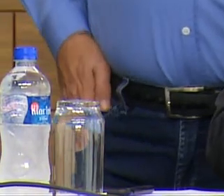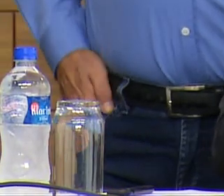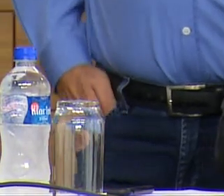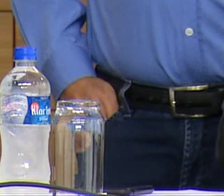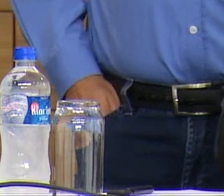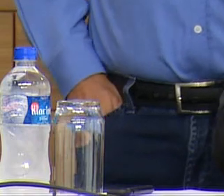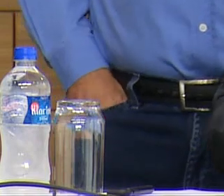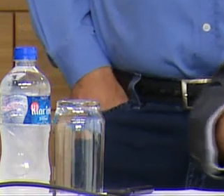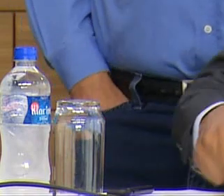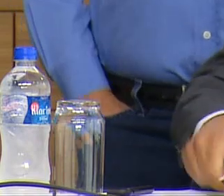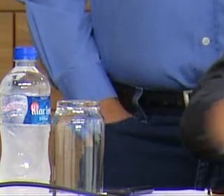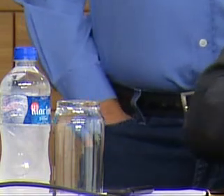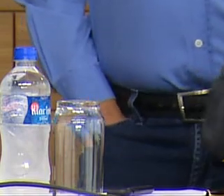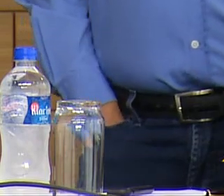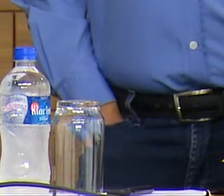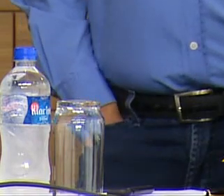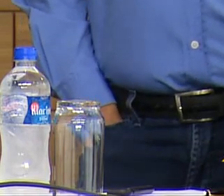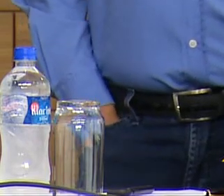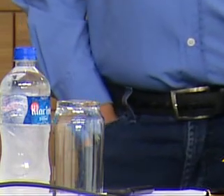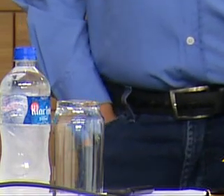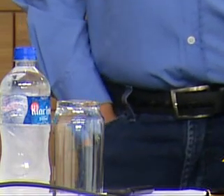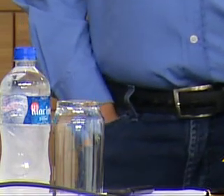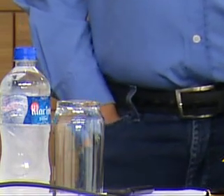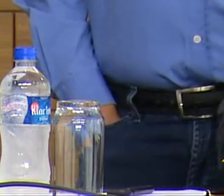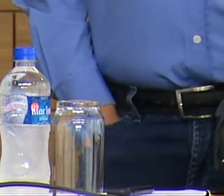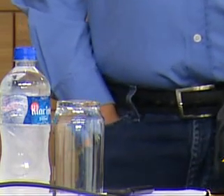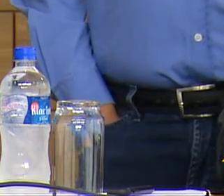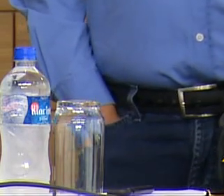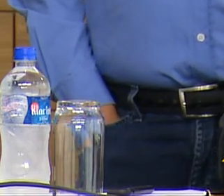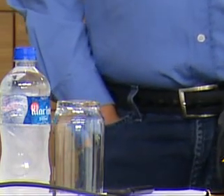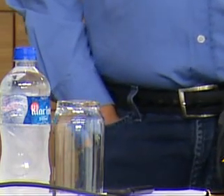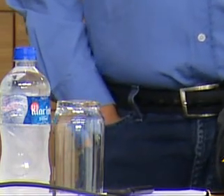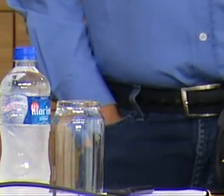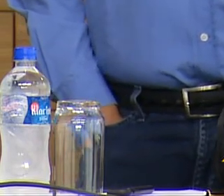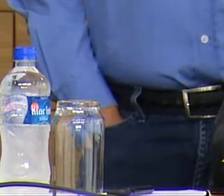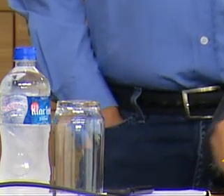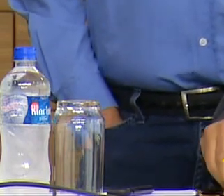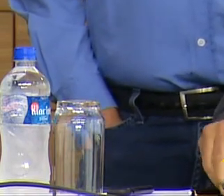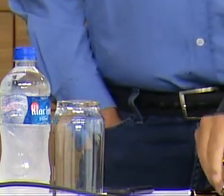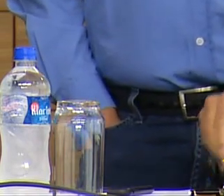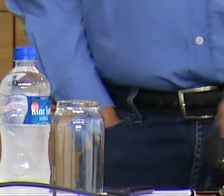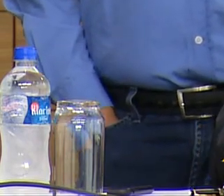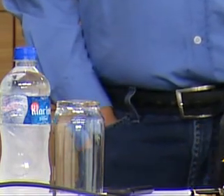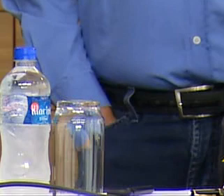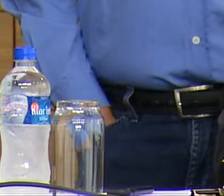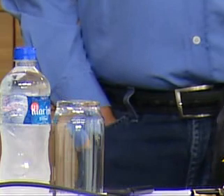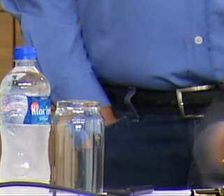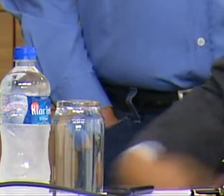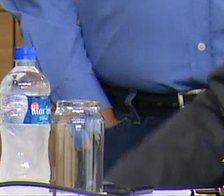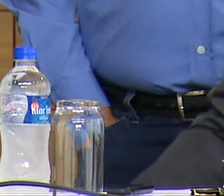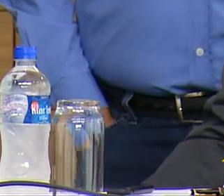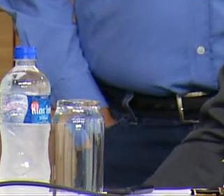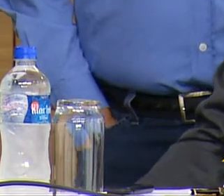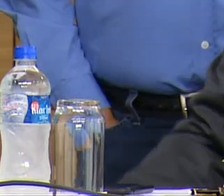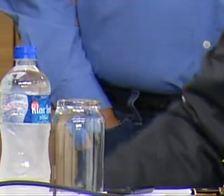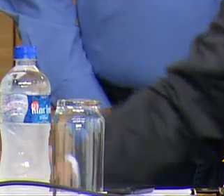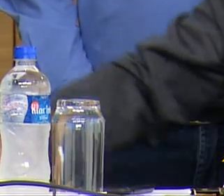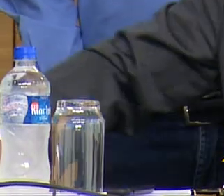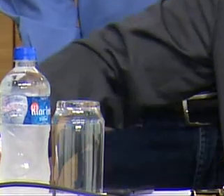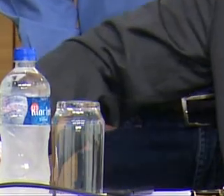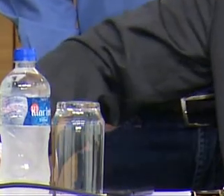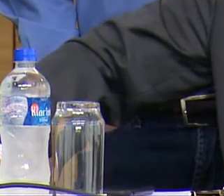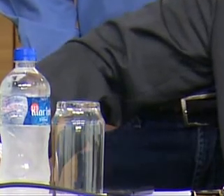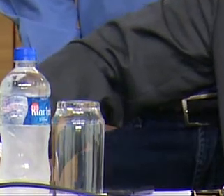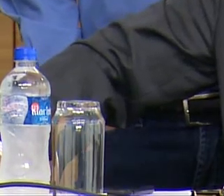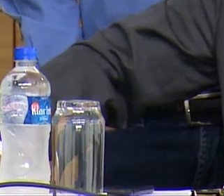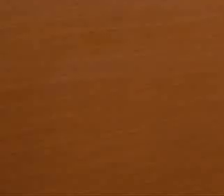Solicito a presença dos colegas vereadores e vereadoras para que possamos dar início aos nossos trabalhos.